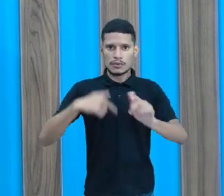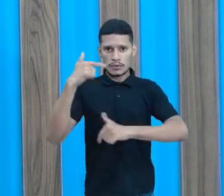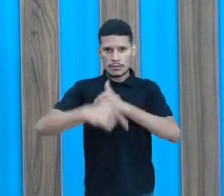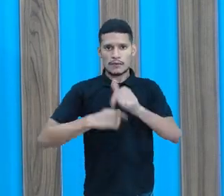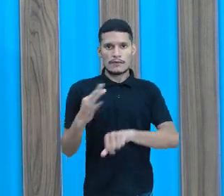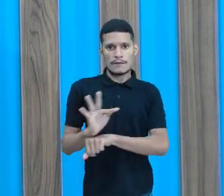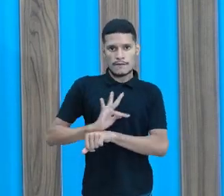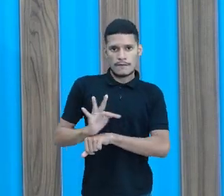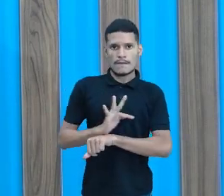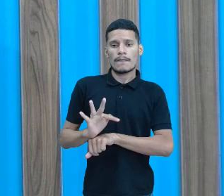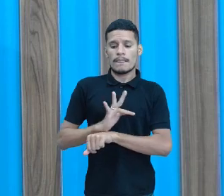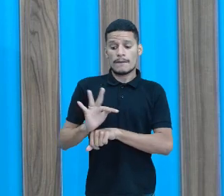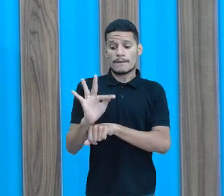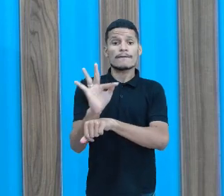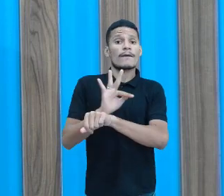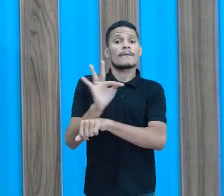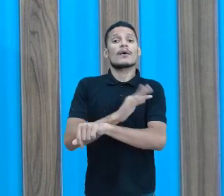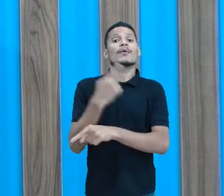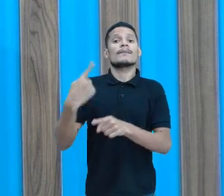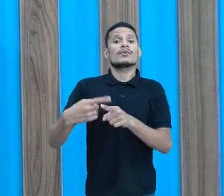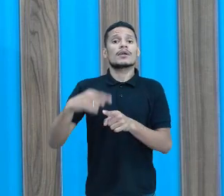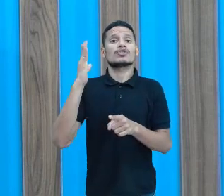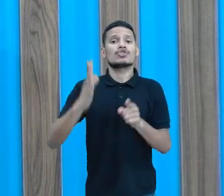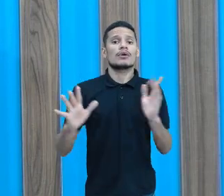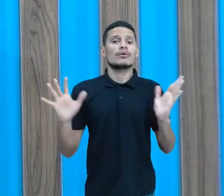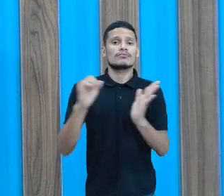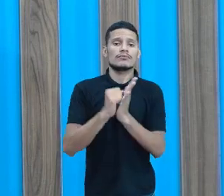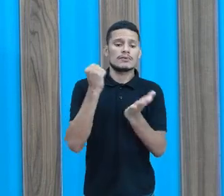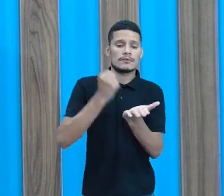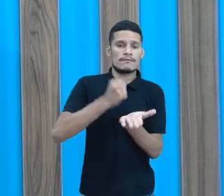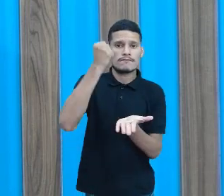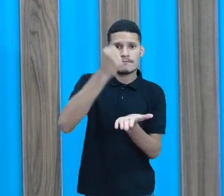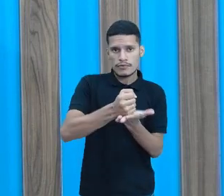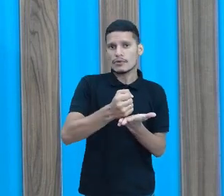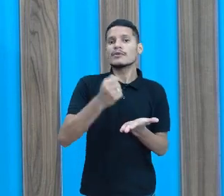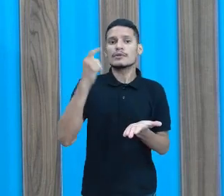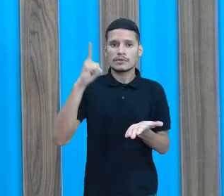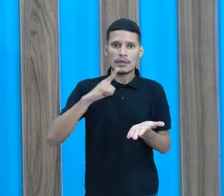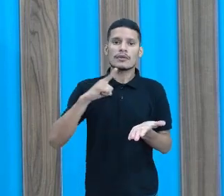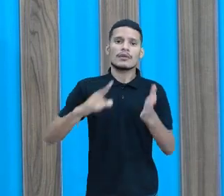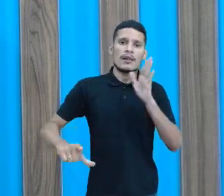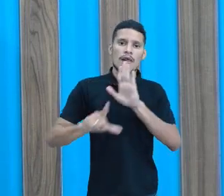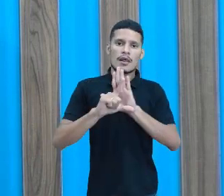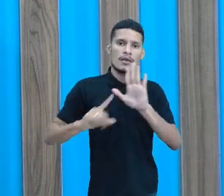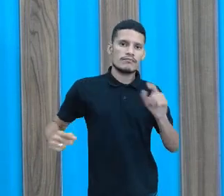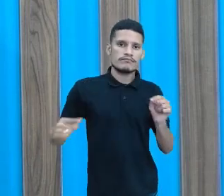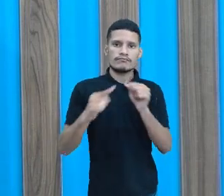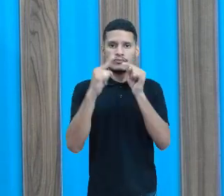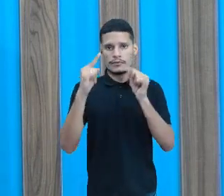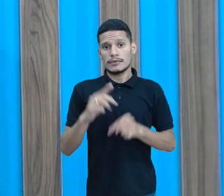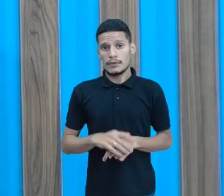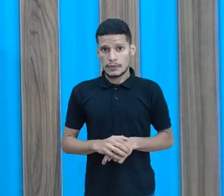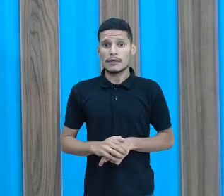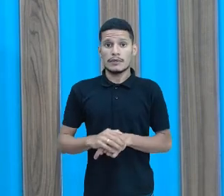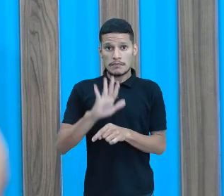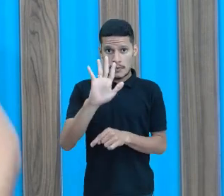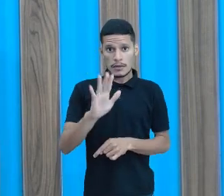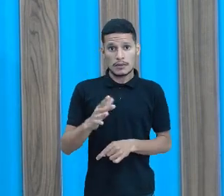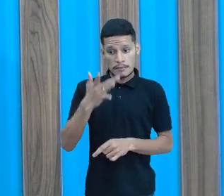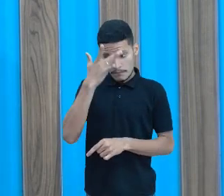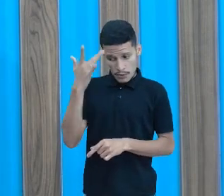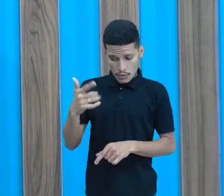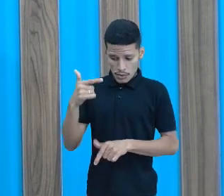gente diz formal, é porque ele está regulamentado, está de acordo com as leis. Então, o empregador, a empregadora pode